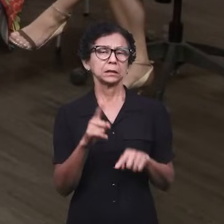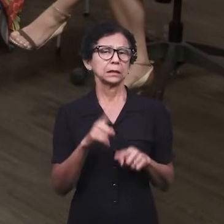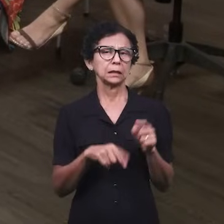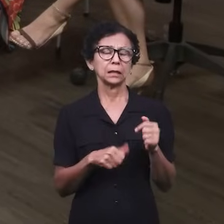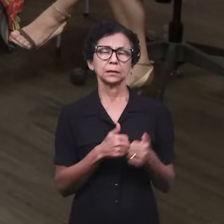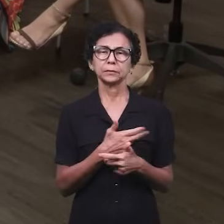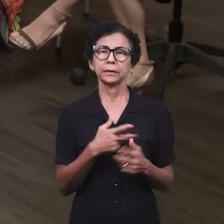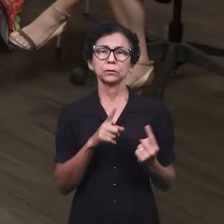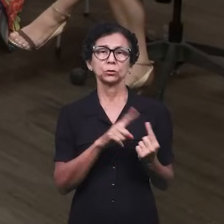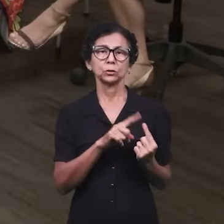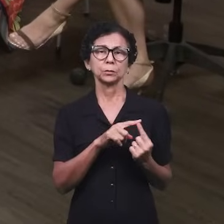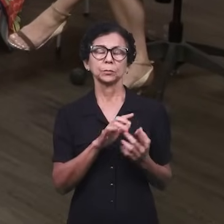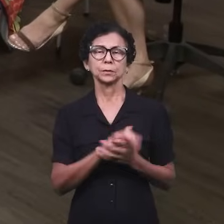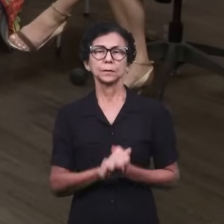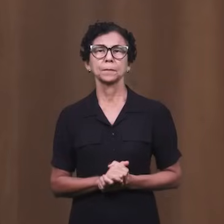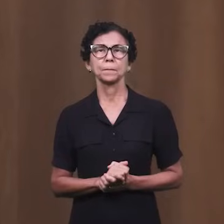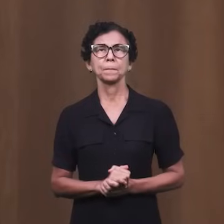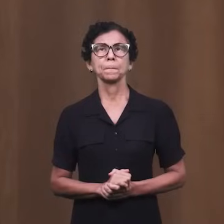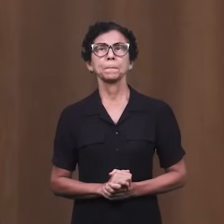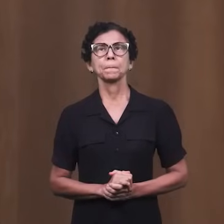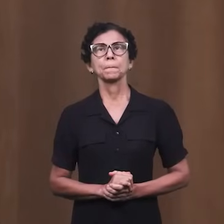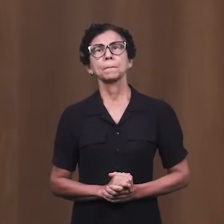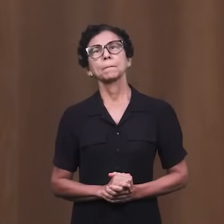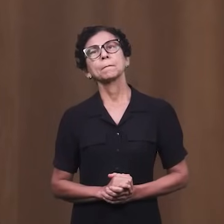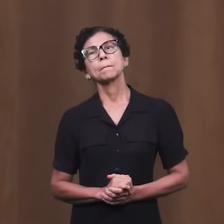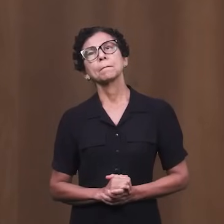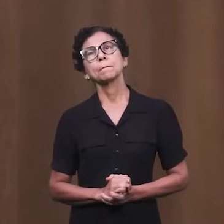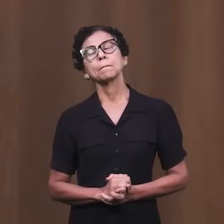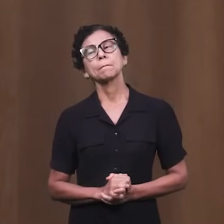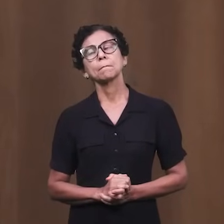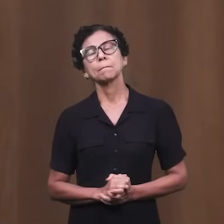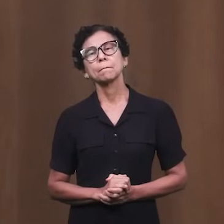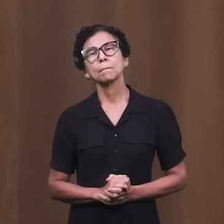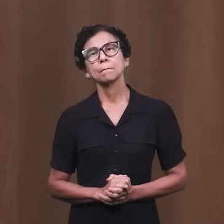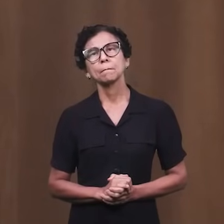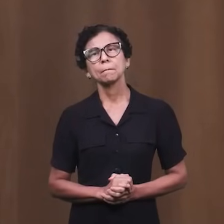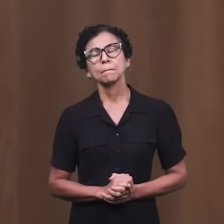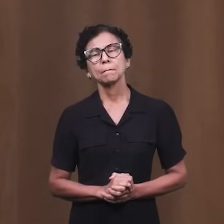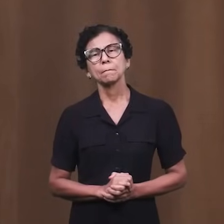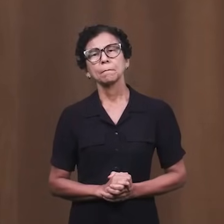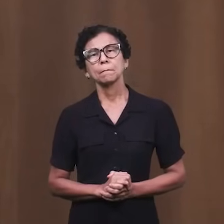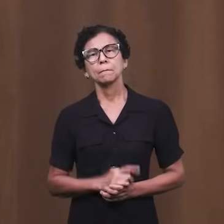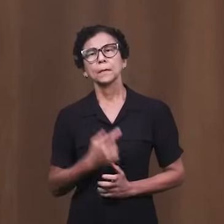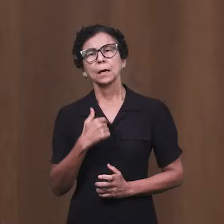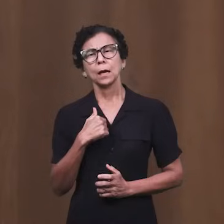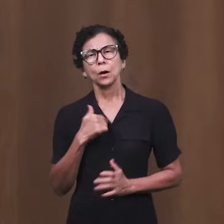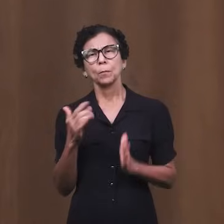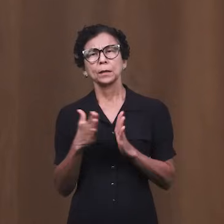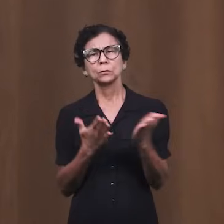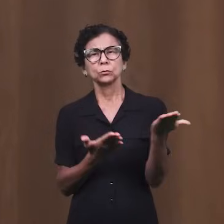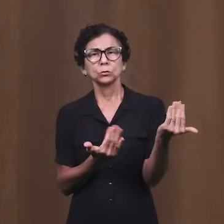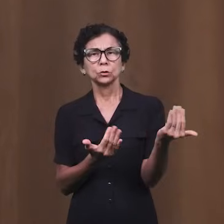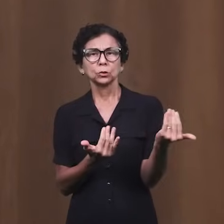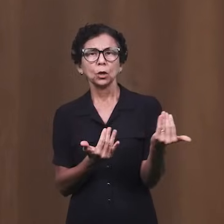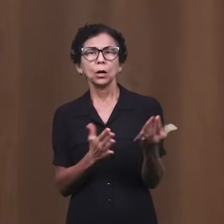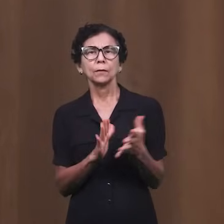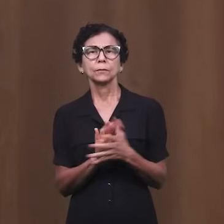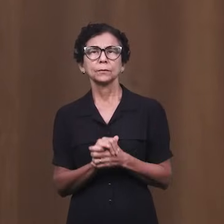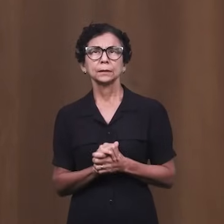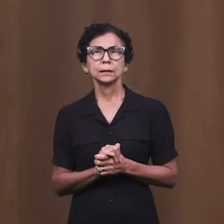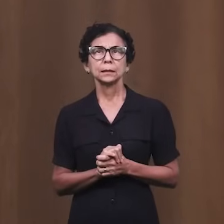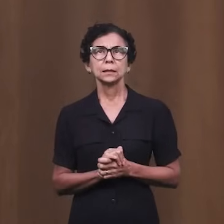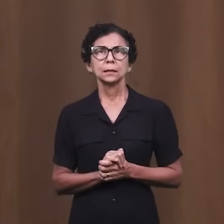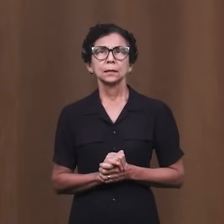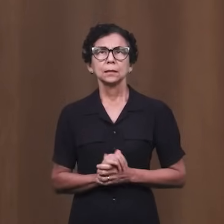sempre dei prioridade a a materiais que não fossem doutrinários mas que fossem